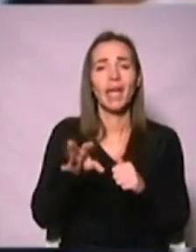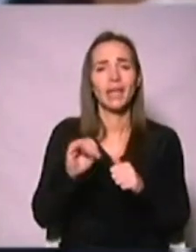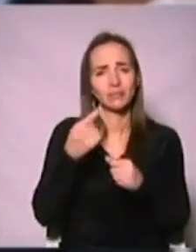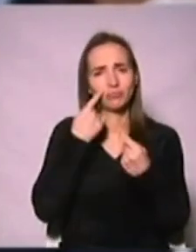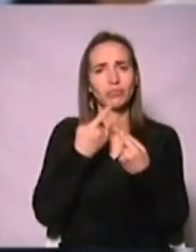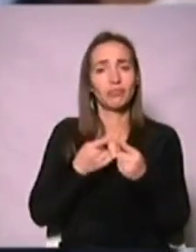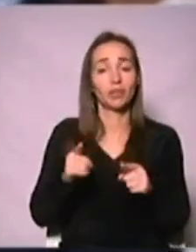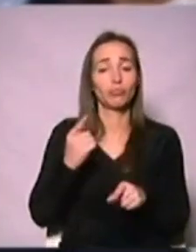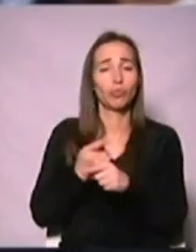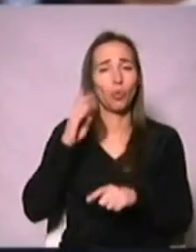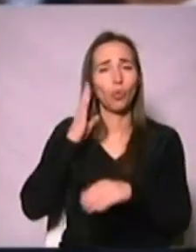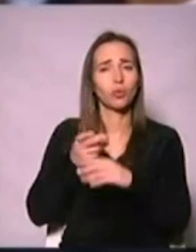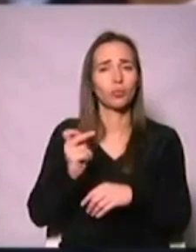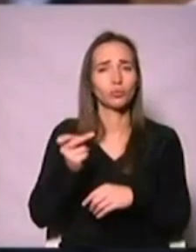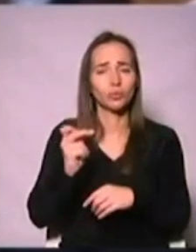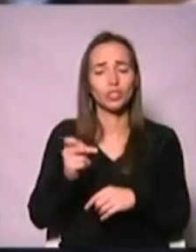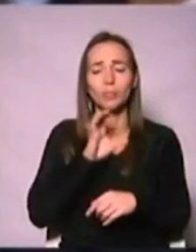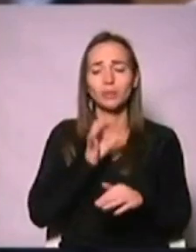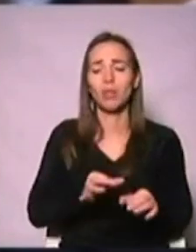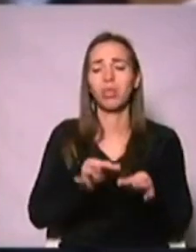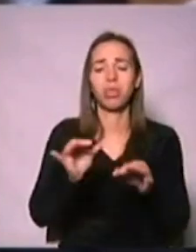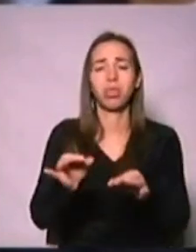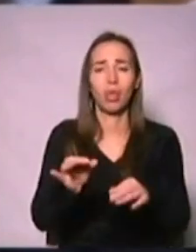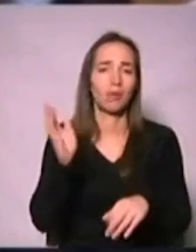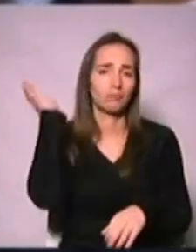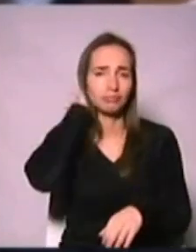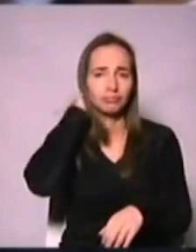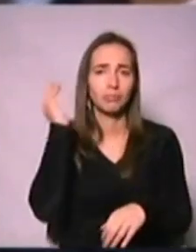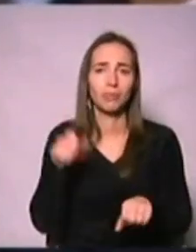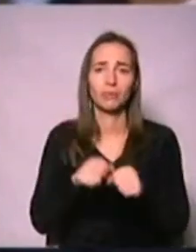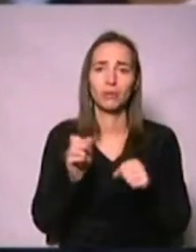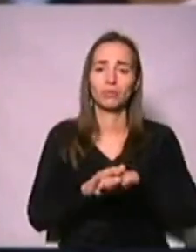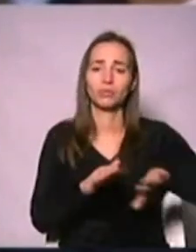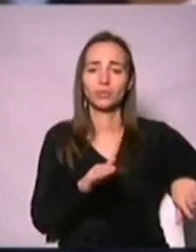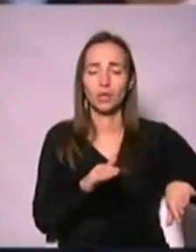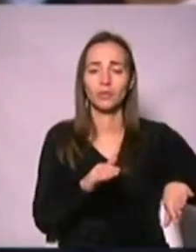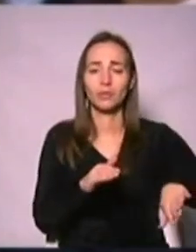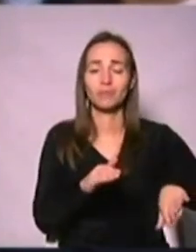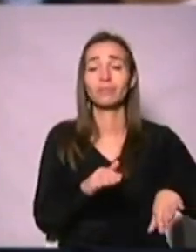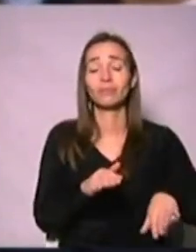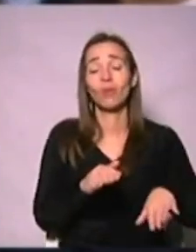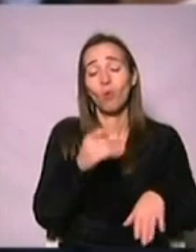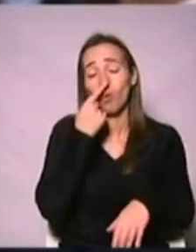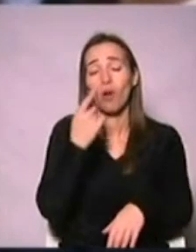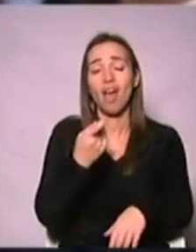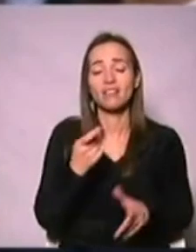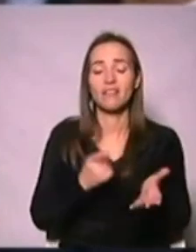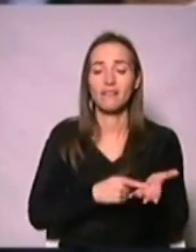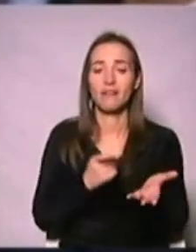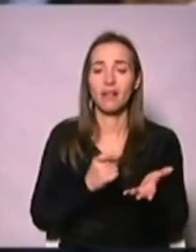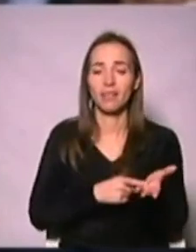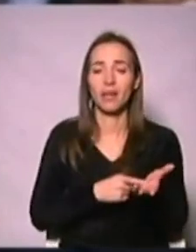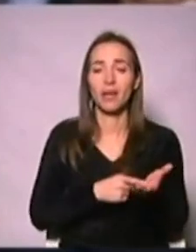a dia o país o subordinação as forças de esquerda mais extremistas e por uma confrangedora falta de coragem para enfrentar